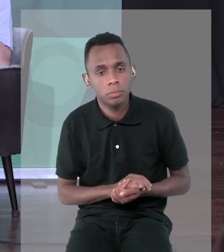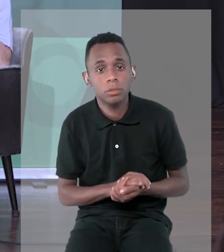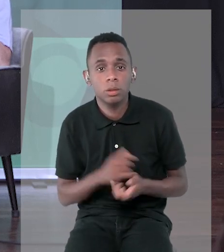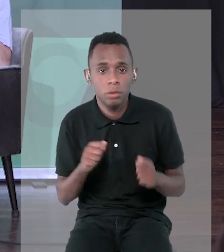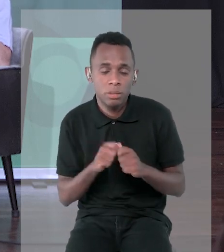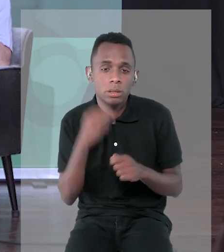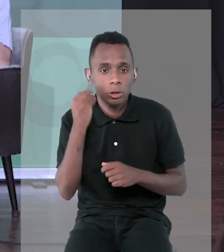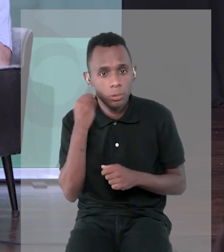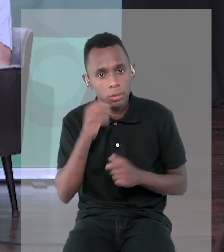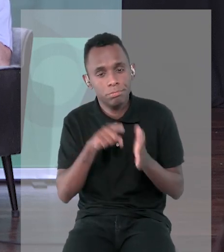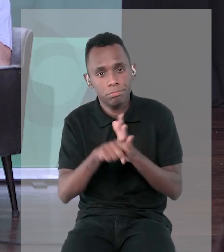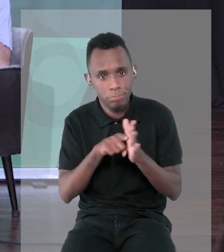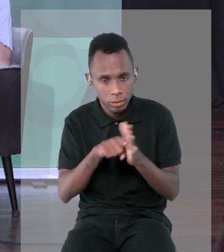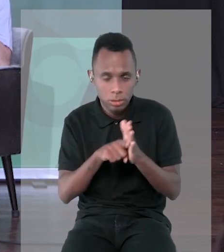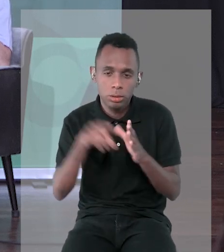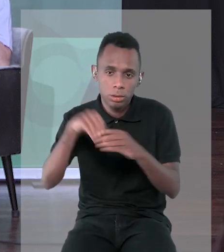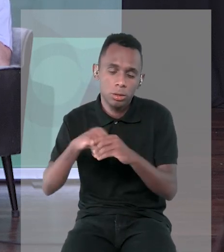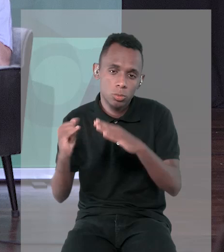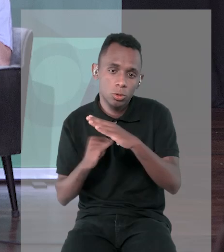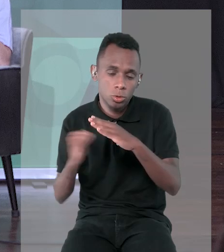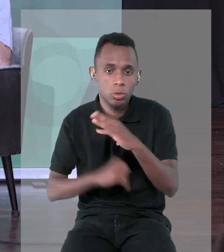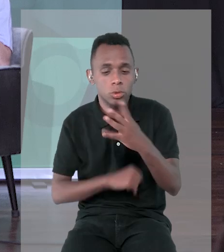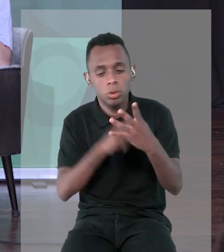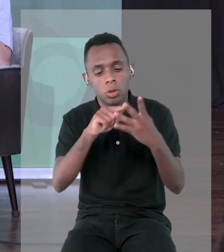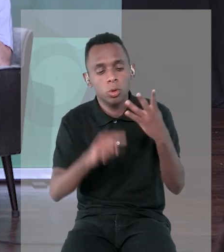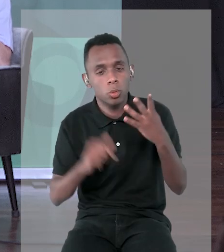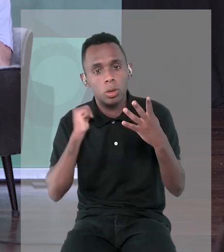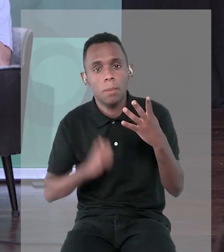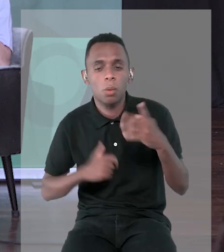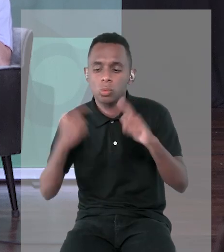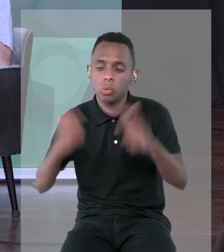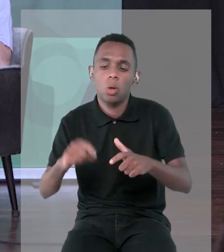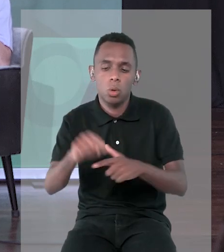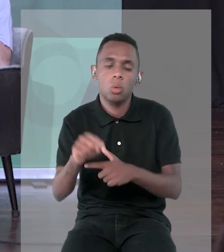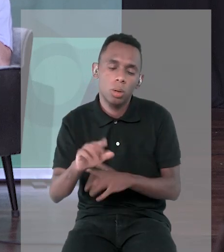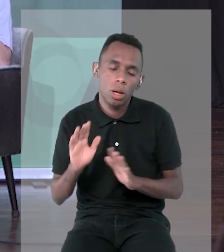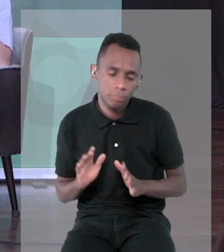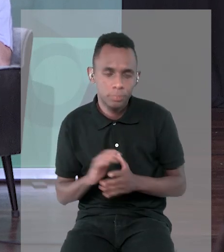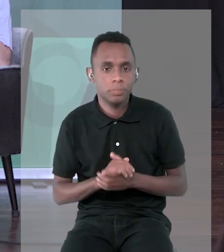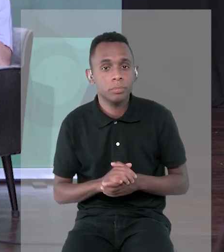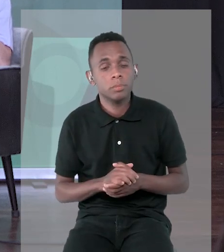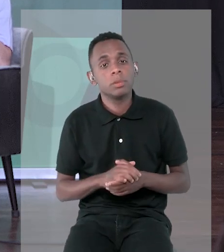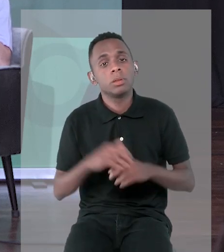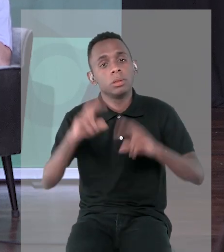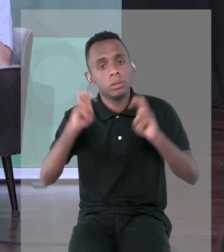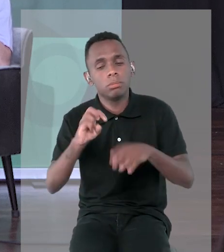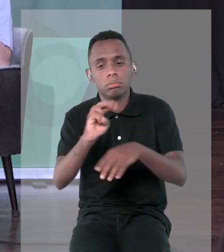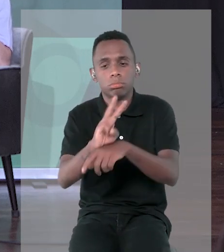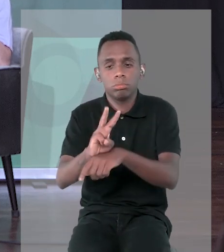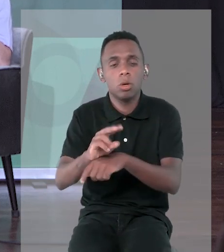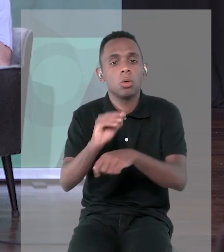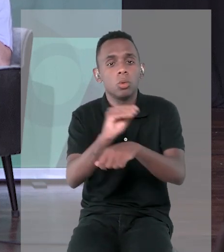fazendo experimentos científicos no Instituto, e 2 outras bolsas locais, mais ligadas à questão de